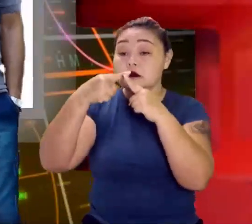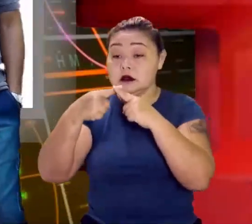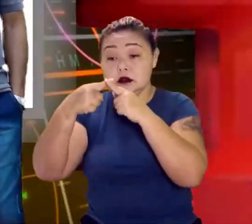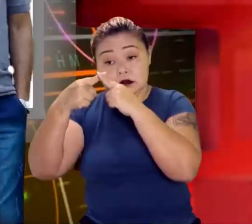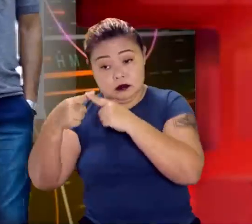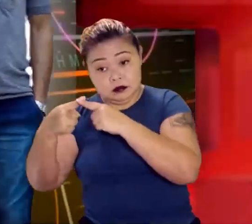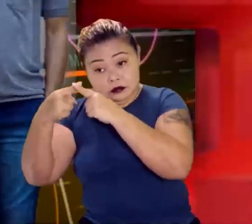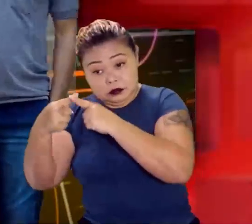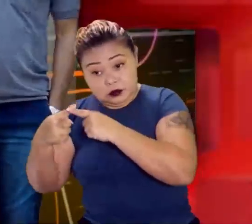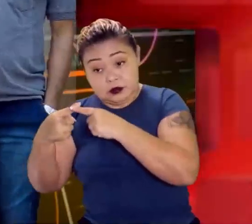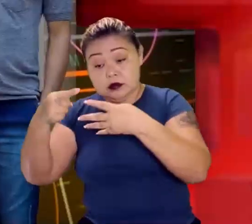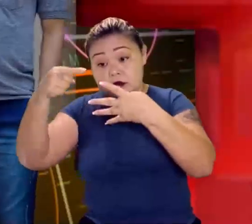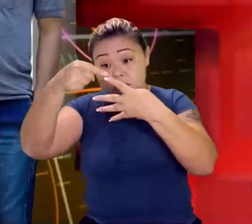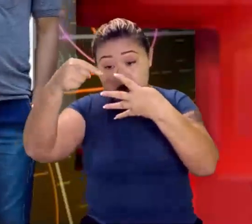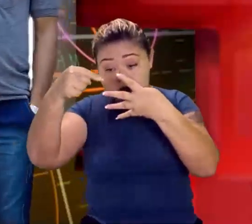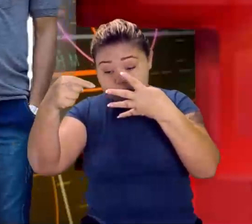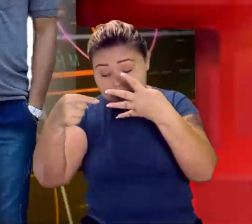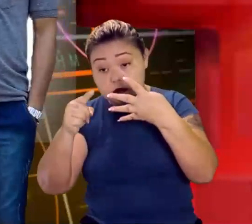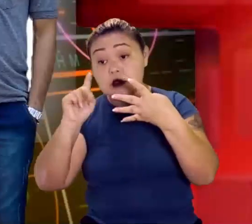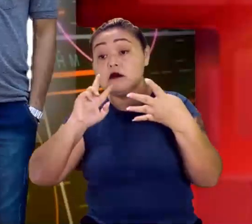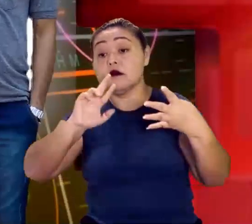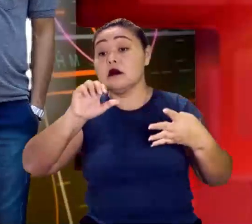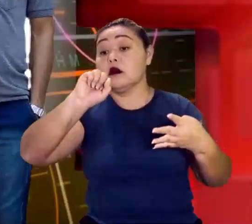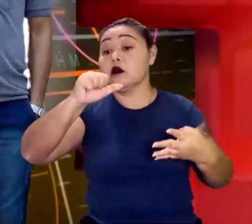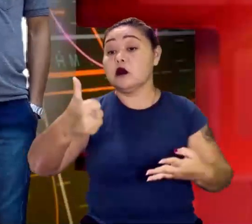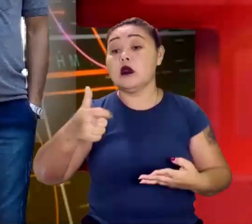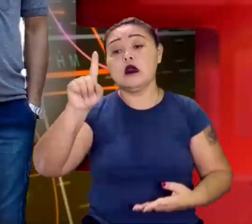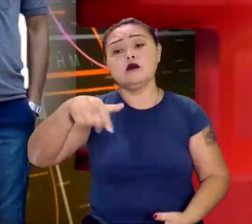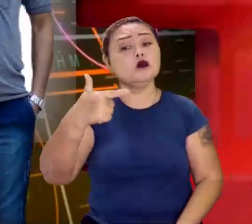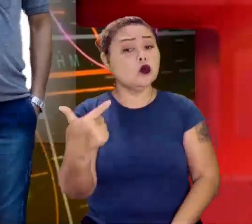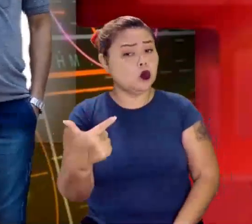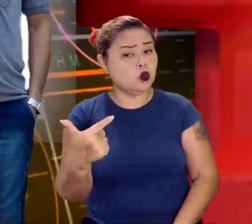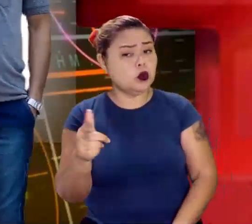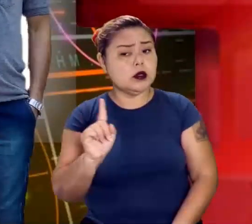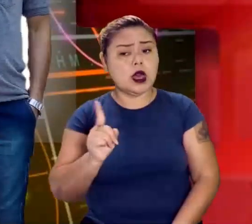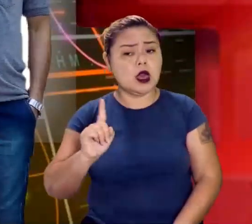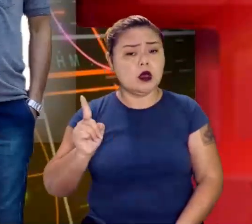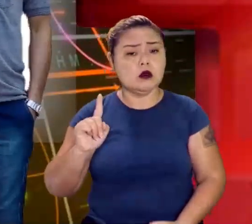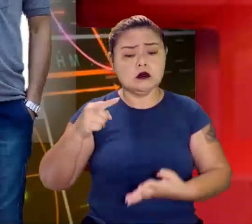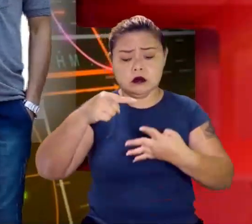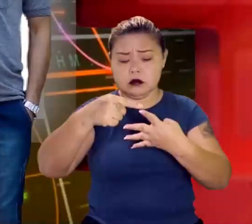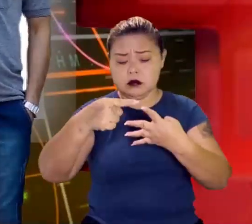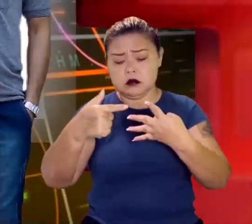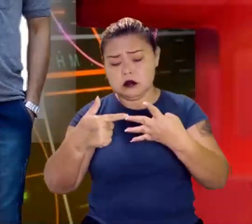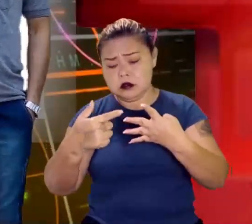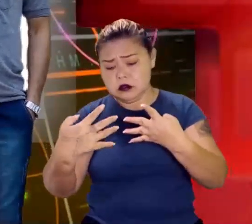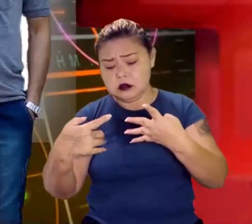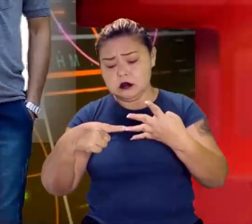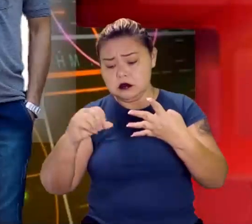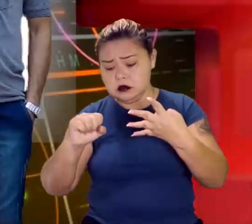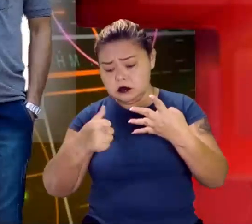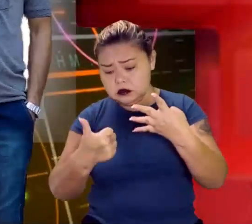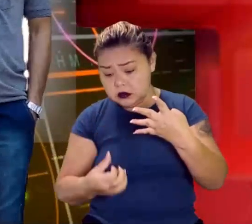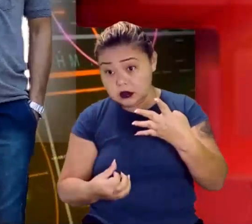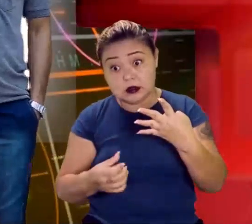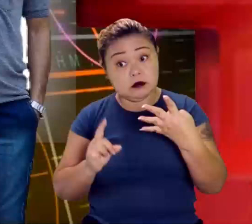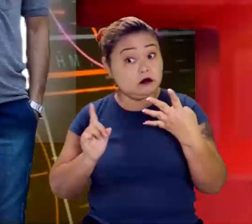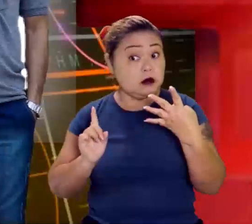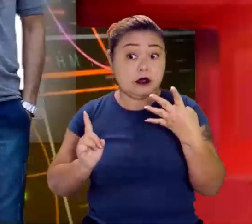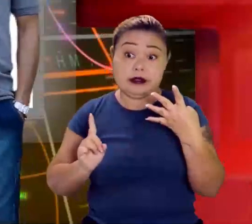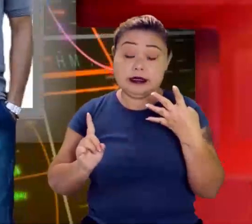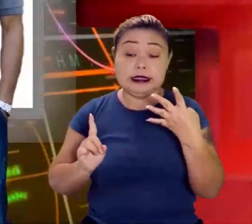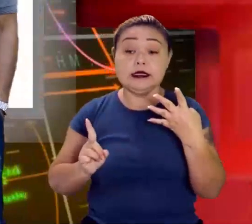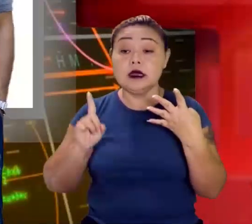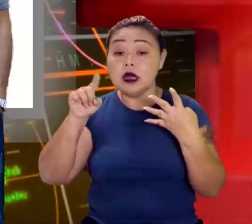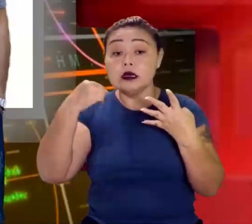vezes ele, vezes ele? 4 vezes vai dar 81? Aí você pensou 2? 2, peraí, Não, 2 né? vezes 2 vezes 2, 4, 2 vezes 4, 8, 2 vezes 8, 16? Não, não é.